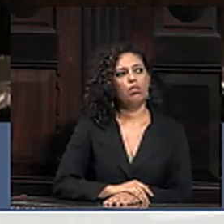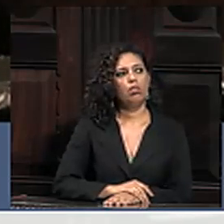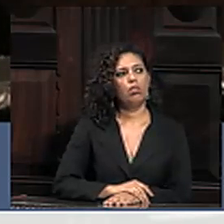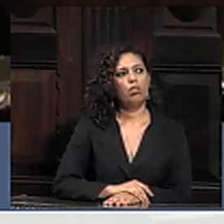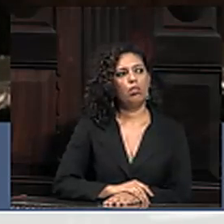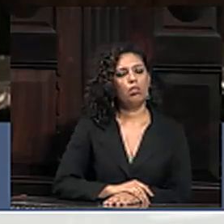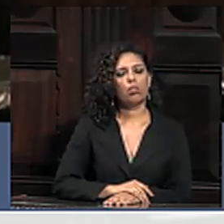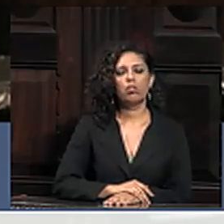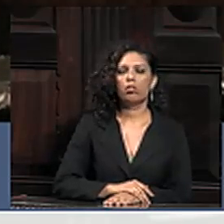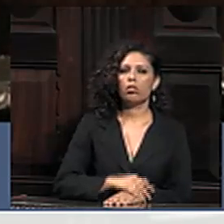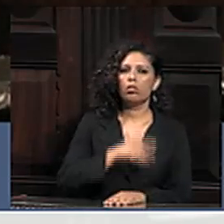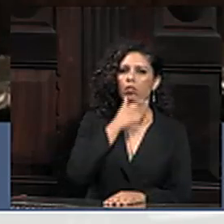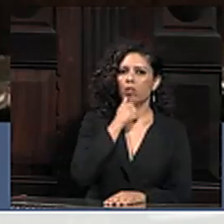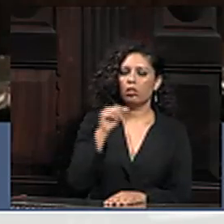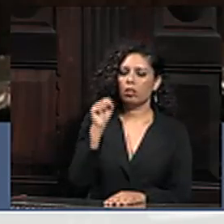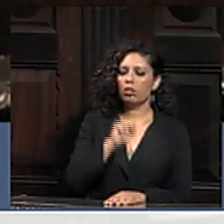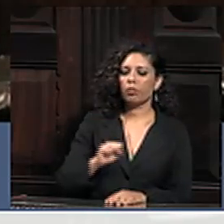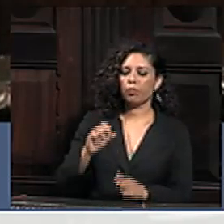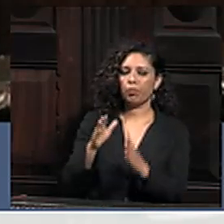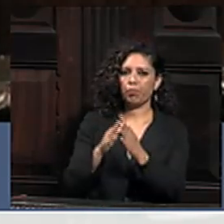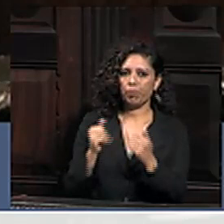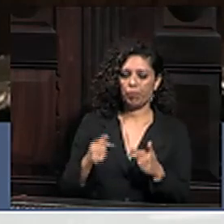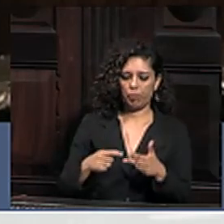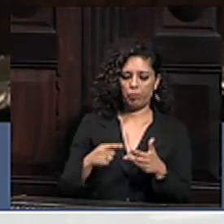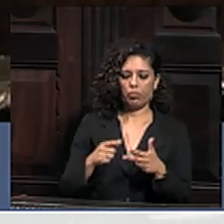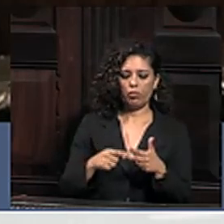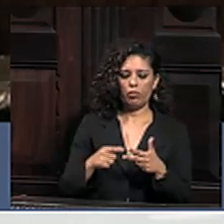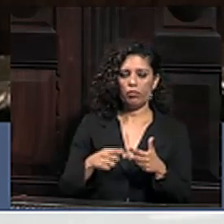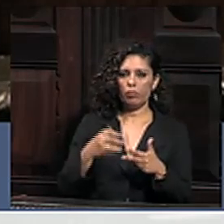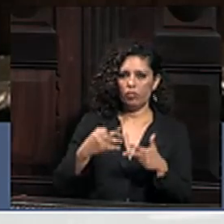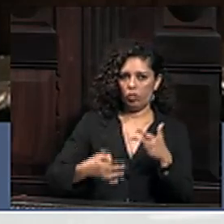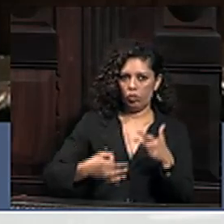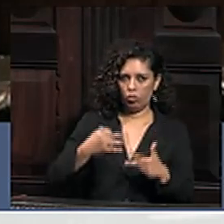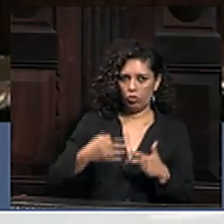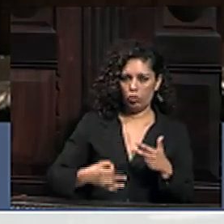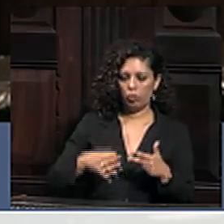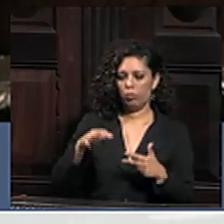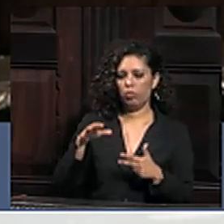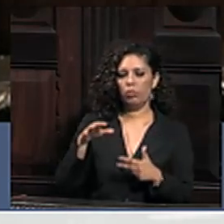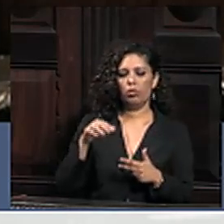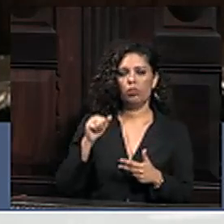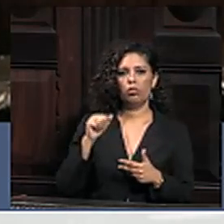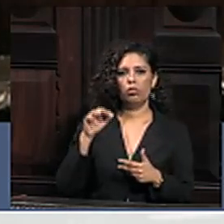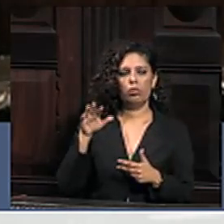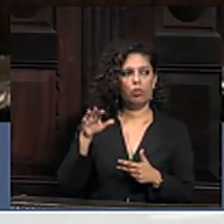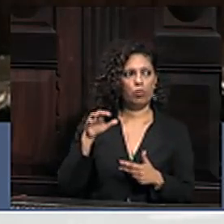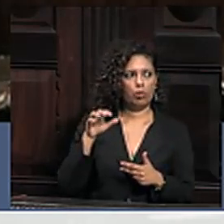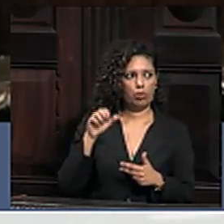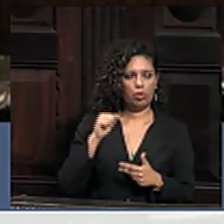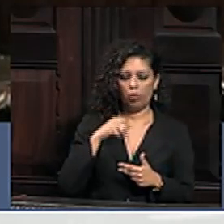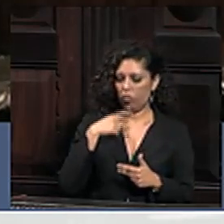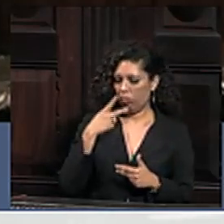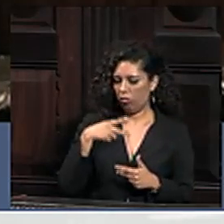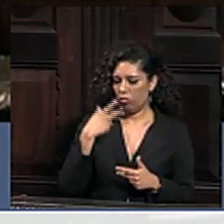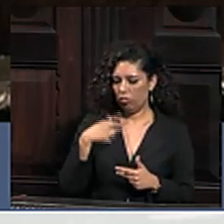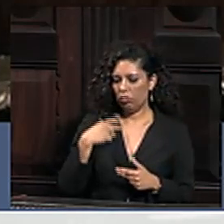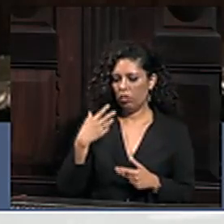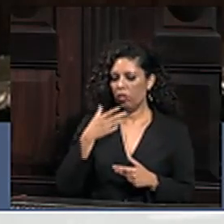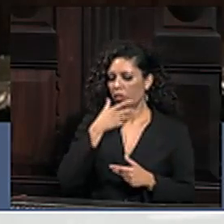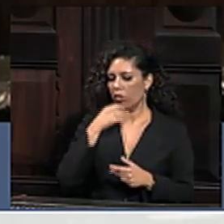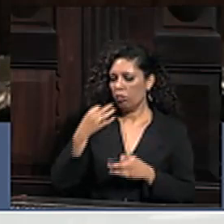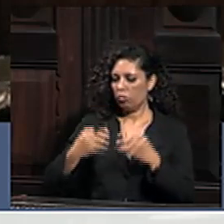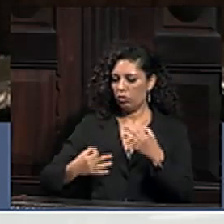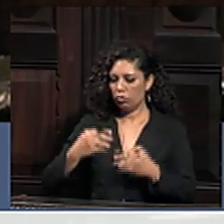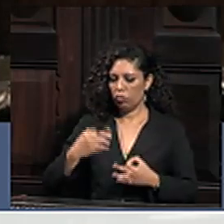ao Poder Judiciário, especialmente ao juiz Sérgio Moro, ao se dirigir à Procuradoria-Geral da República, e